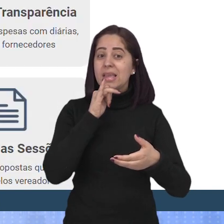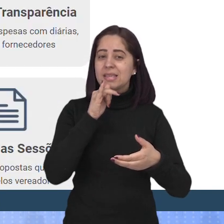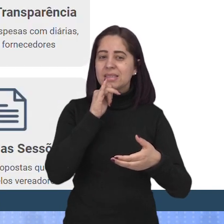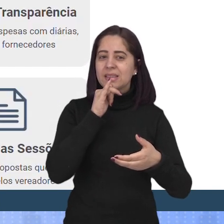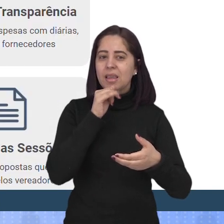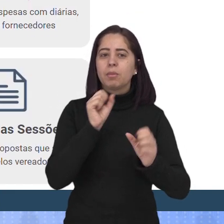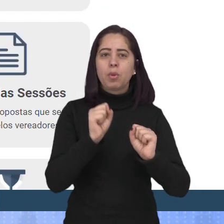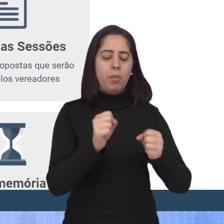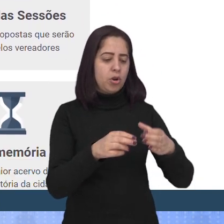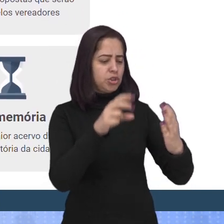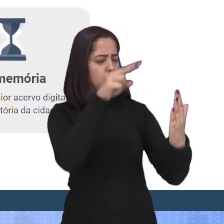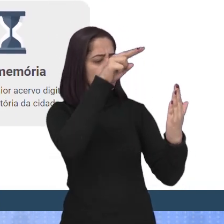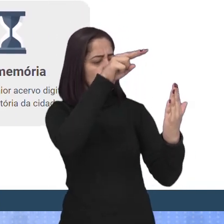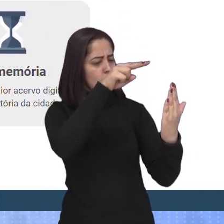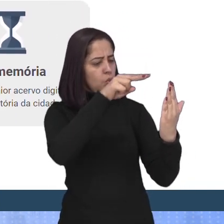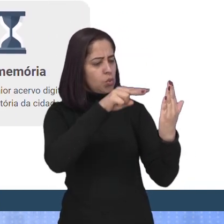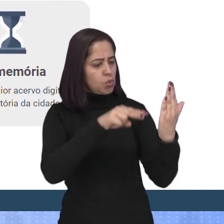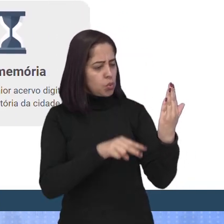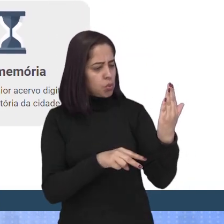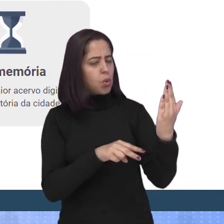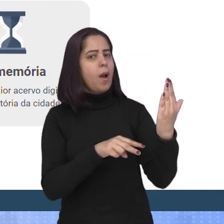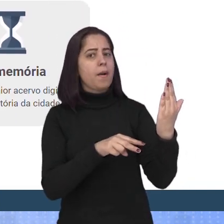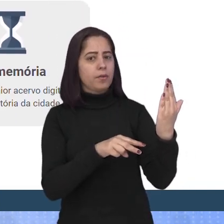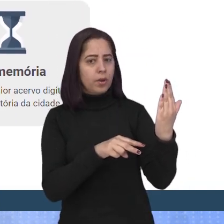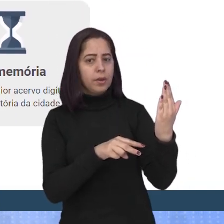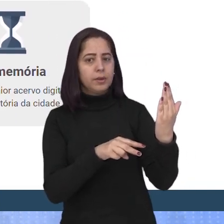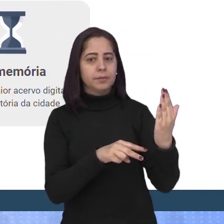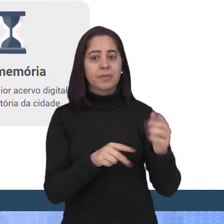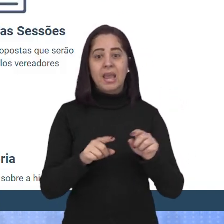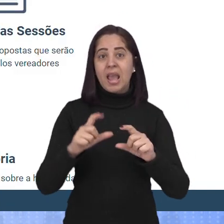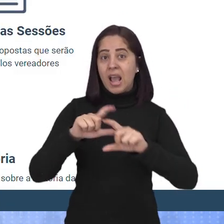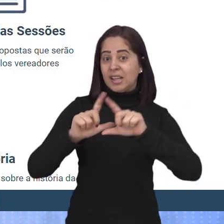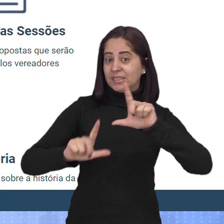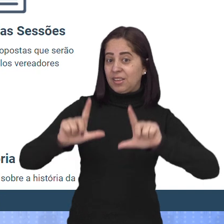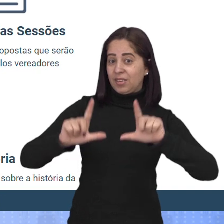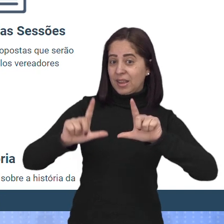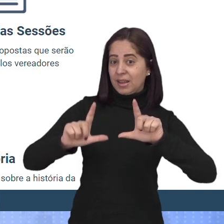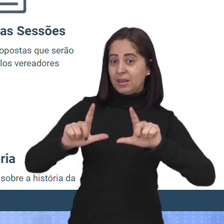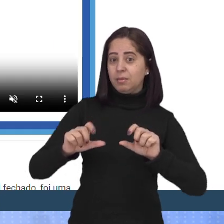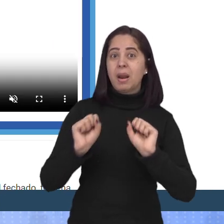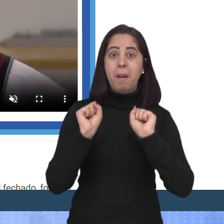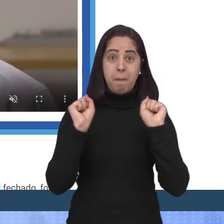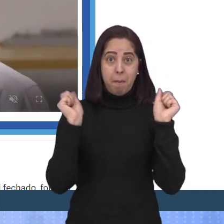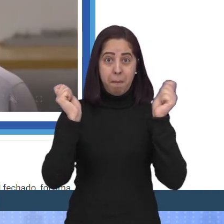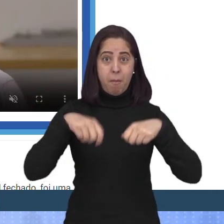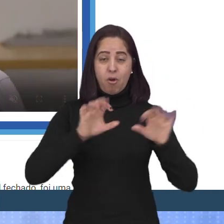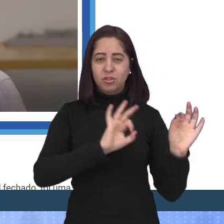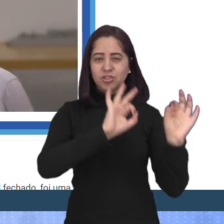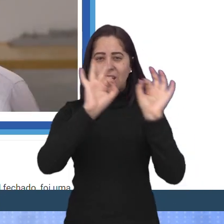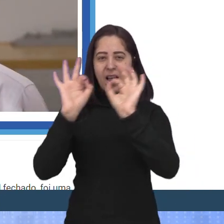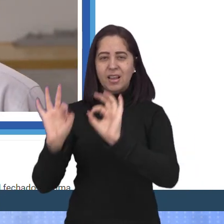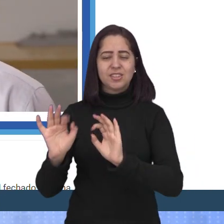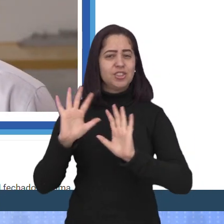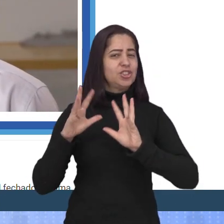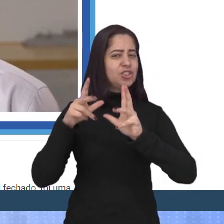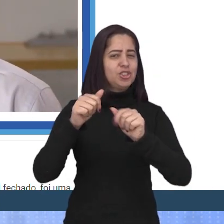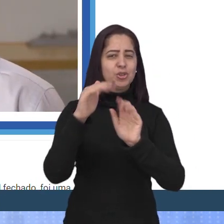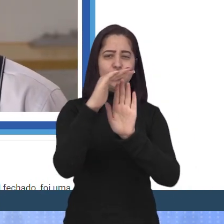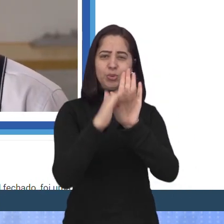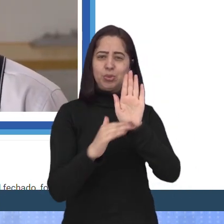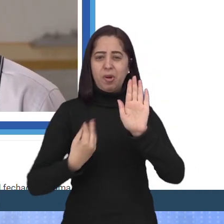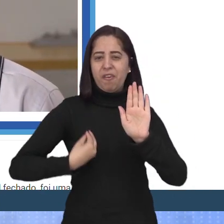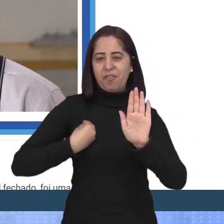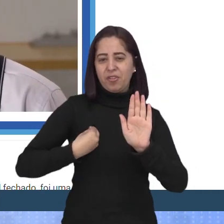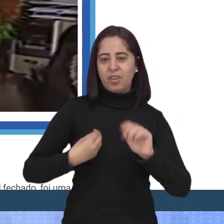para acompanhar o andamento dos concursos realizados pela Câmara, TV Câmara, onde é possível assistir a programação da TV